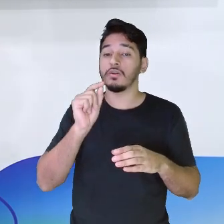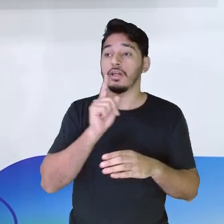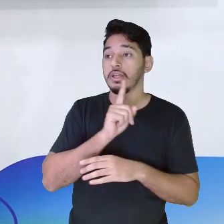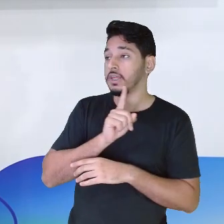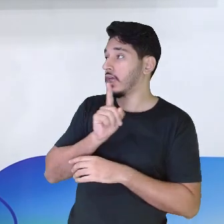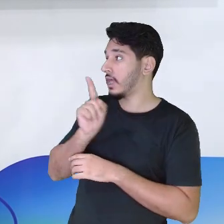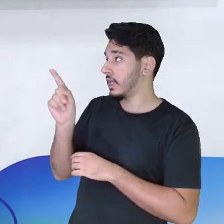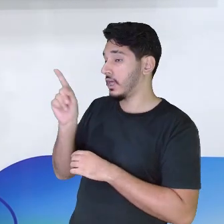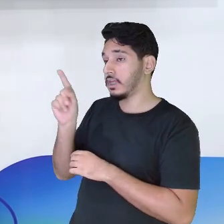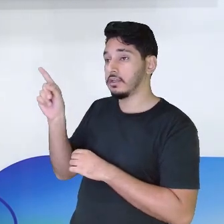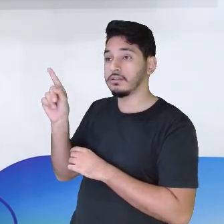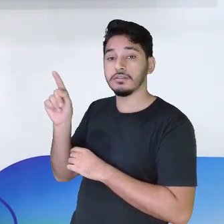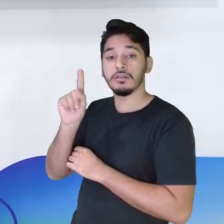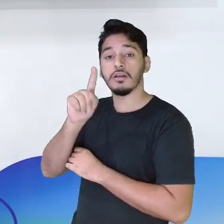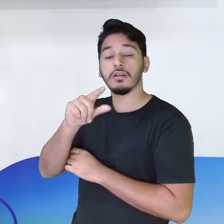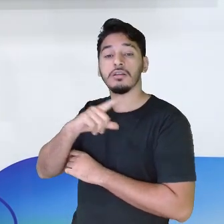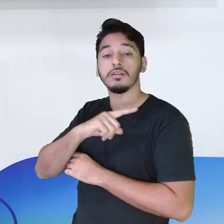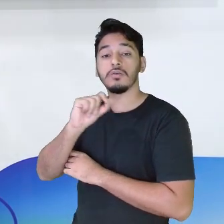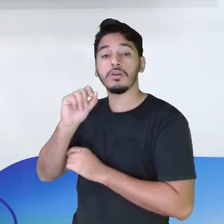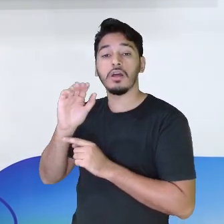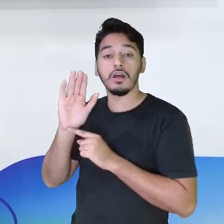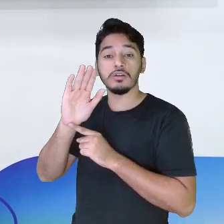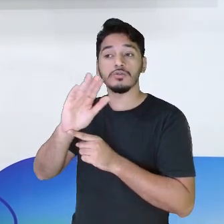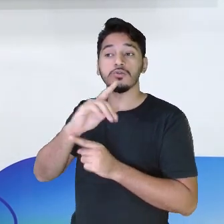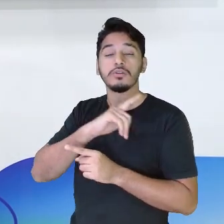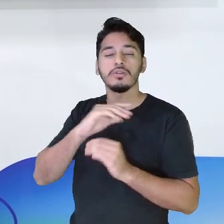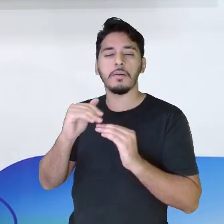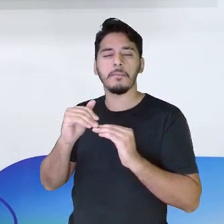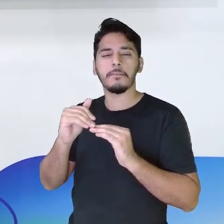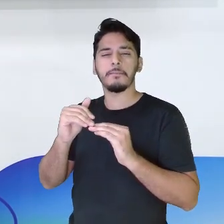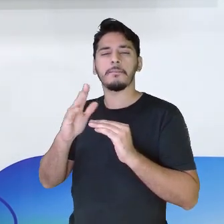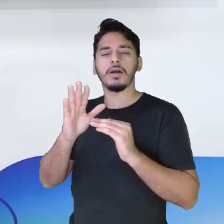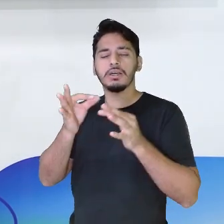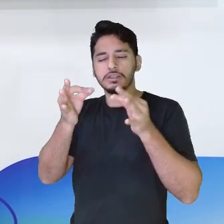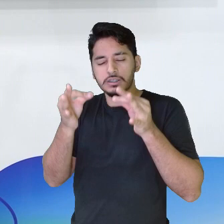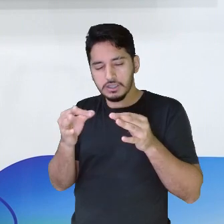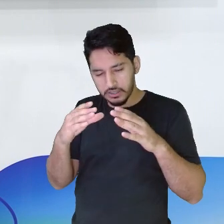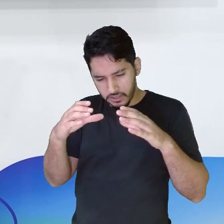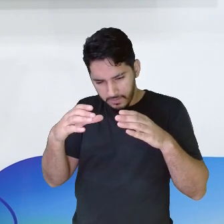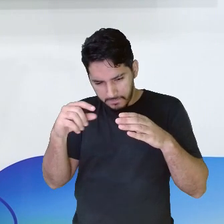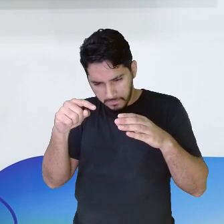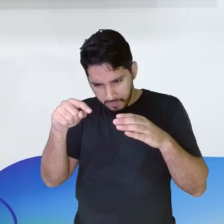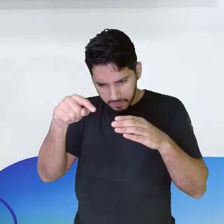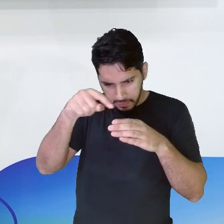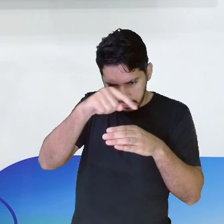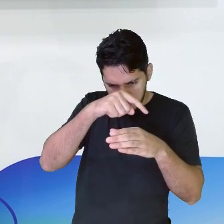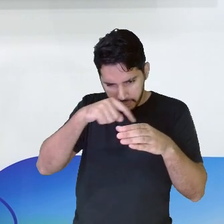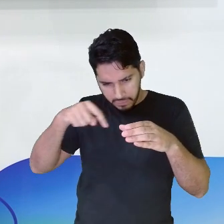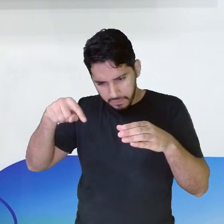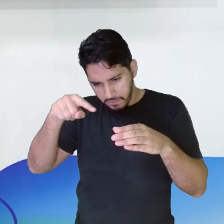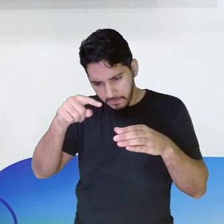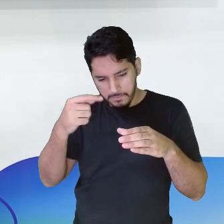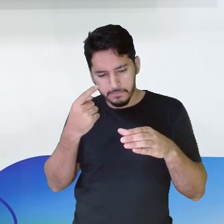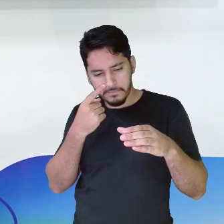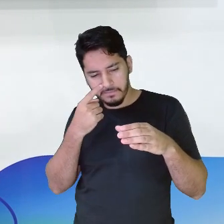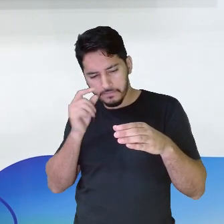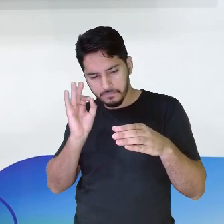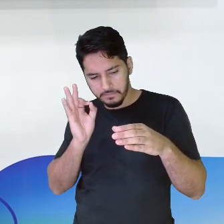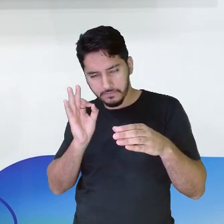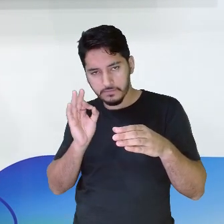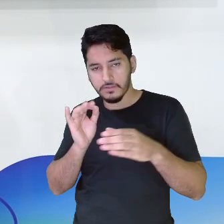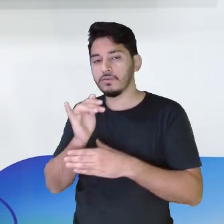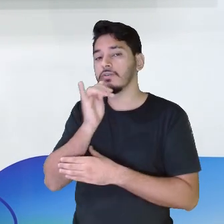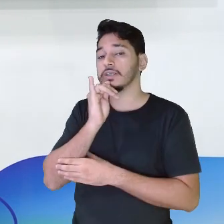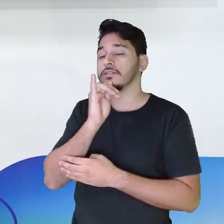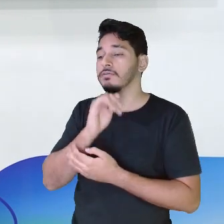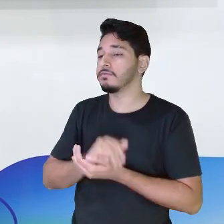esse instrumento aqui nos ajuda a dar um pouco mais de precisão na construção desses ângulos. Por